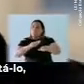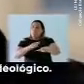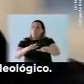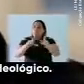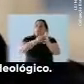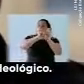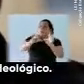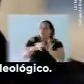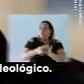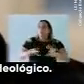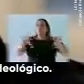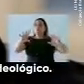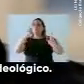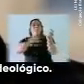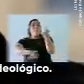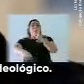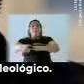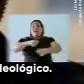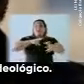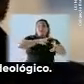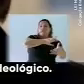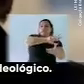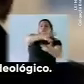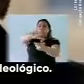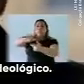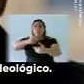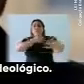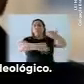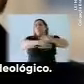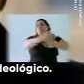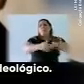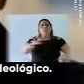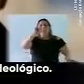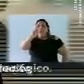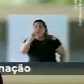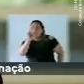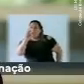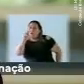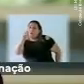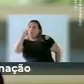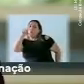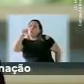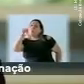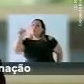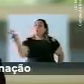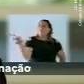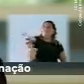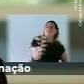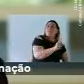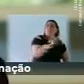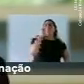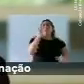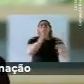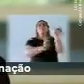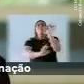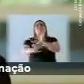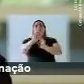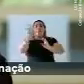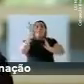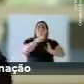desregulamentá-lo, fazer o comércio com o mundo todo, sem o viés ideológico. Estamos preparados, sim,